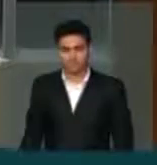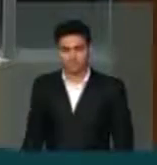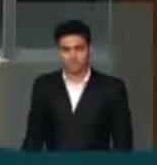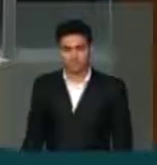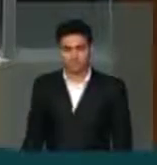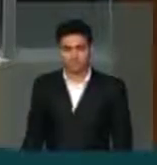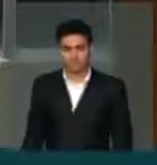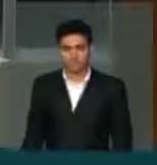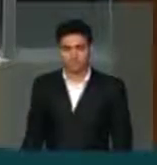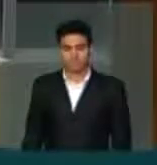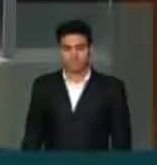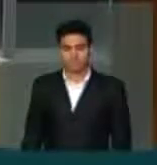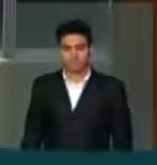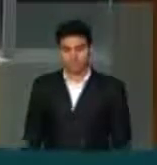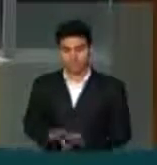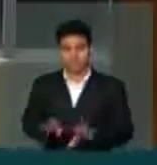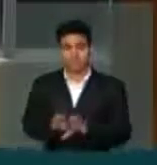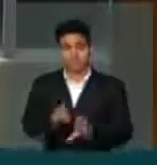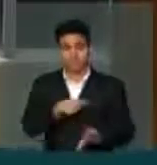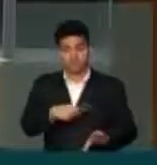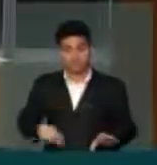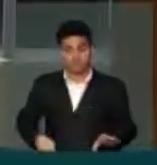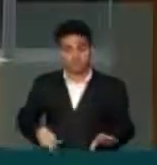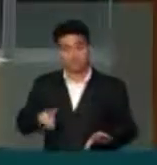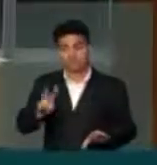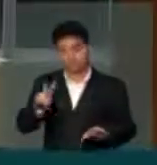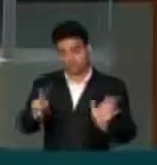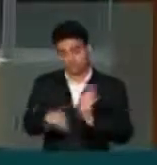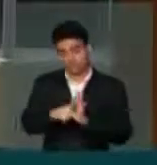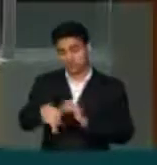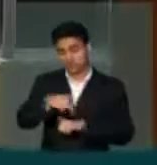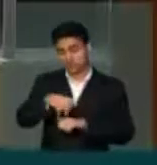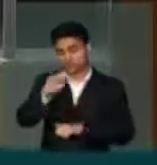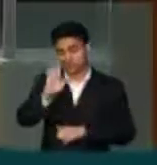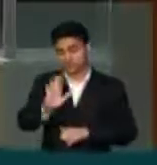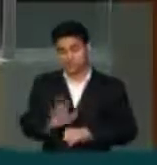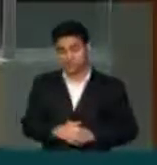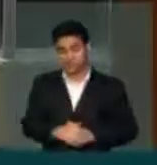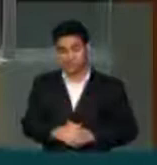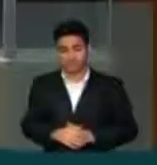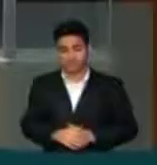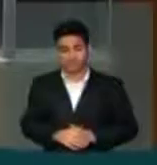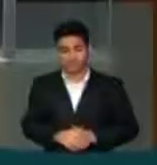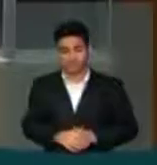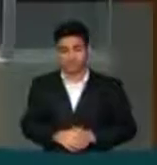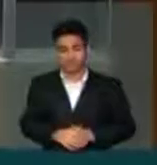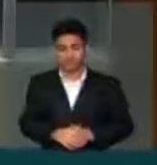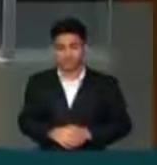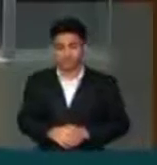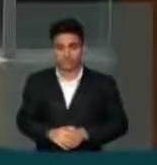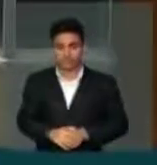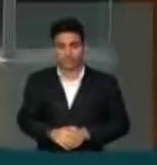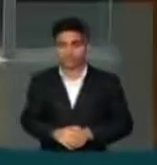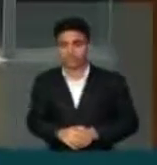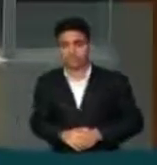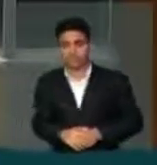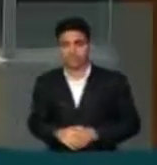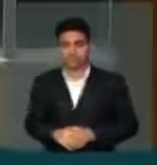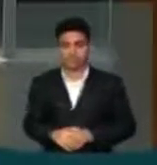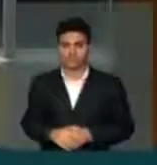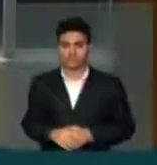para concluir, presidente, e até presidentes da República, né, que essa